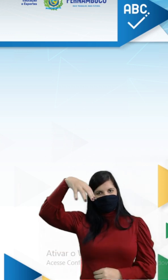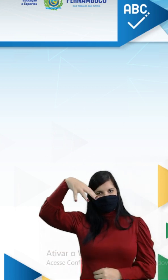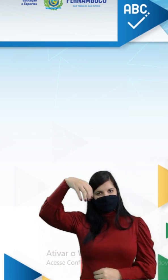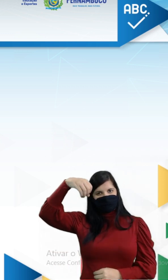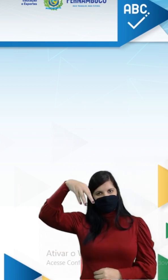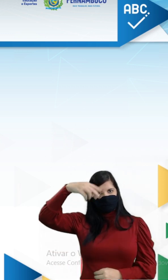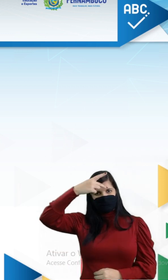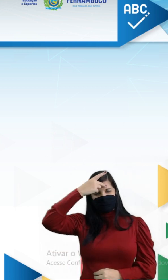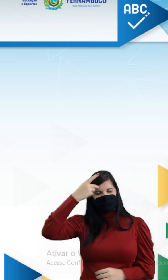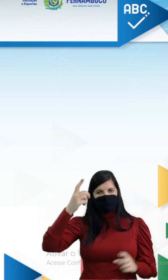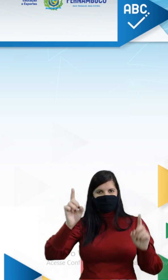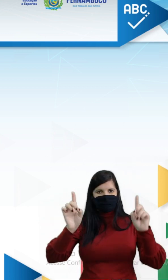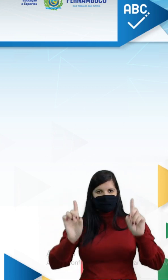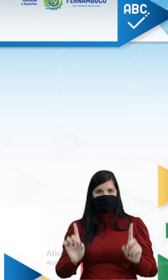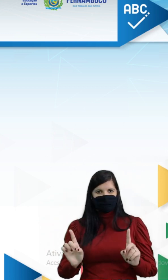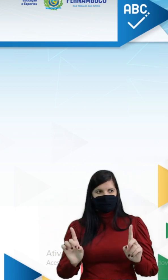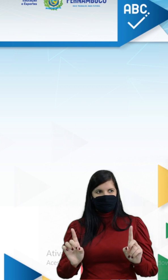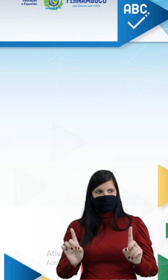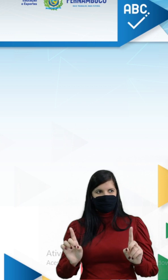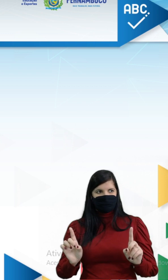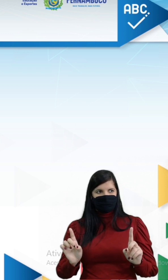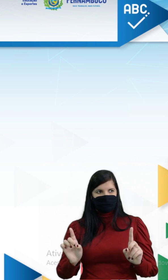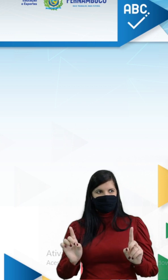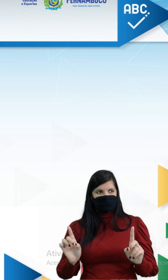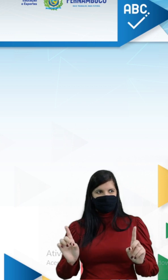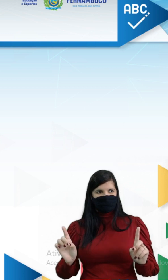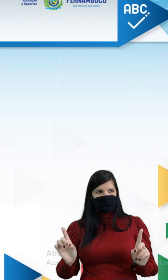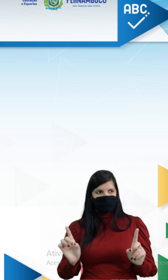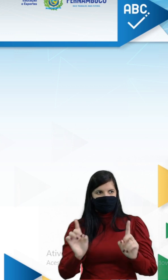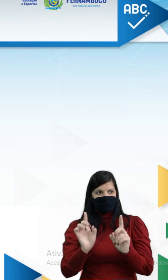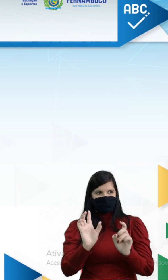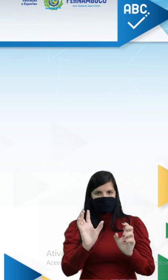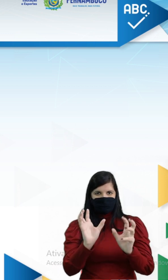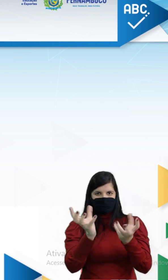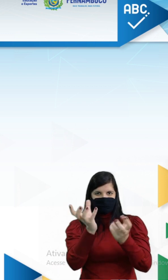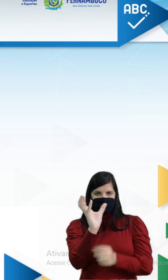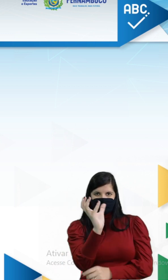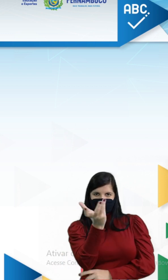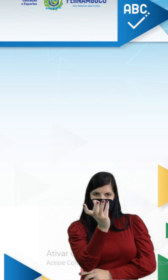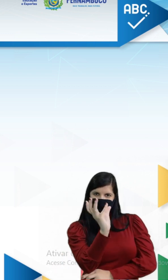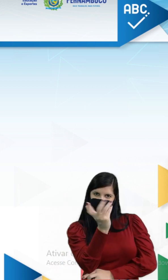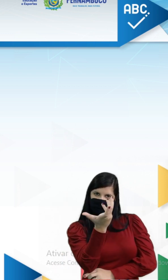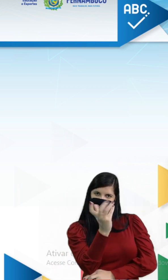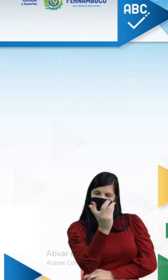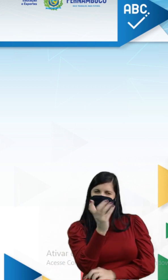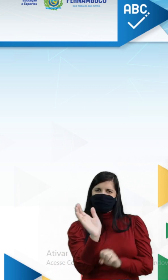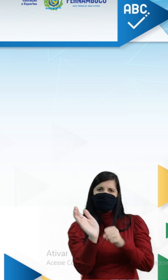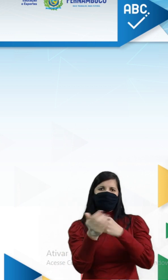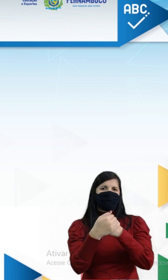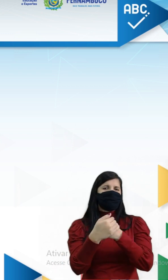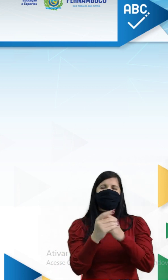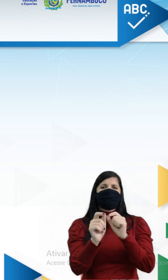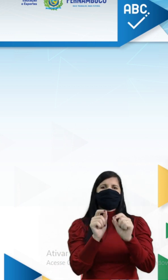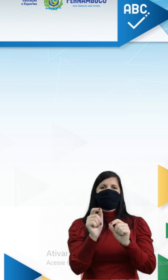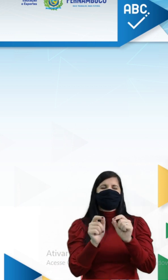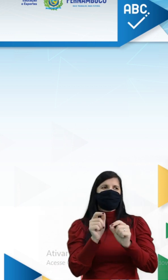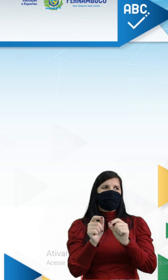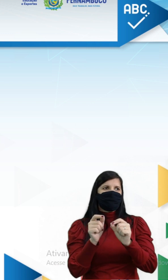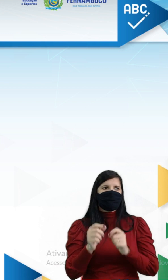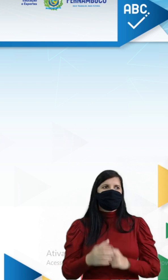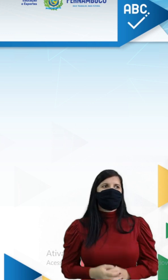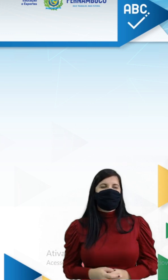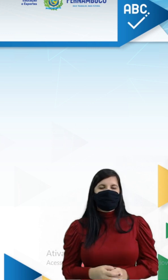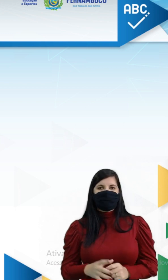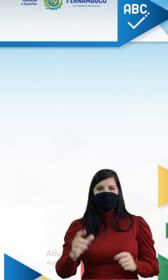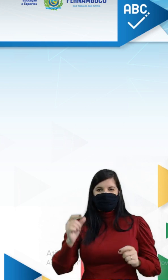Duas pessoas estão encaixando. Na verdade, qual seria o implícito aí? O implícito é justamente que há